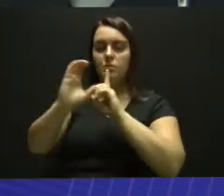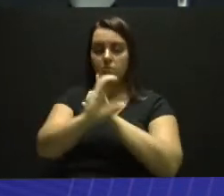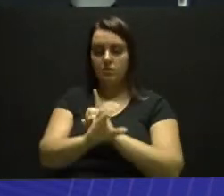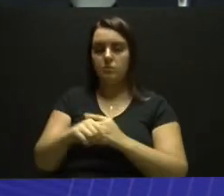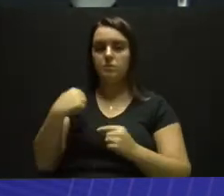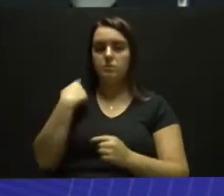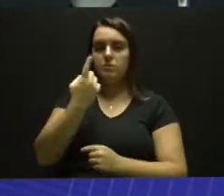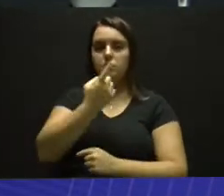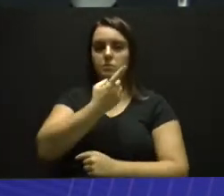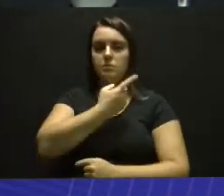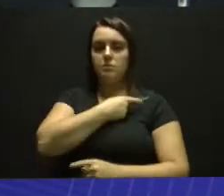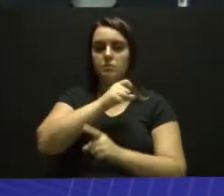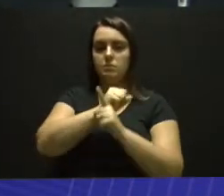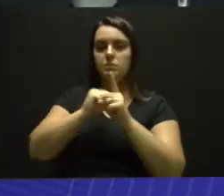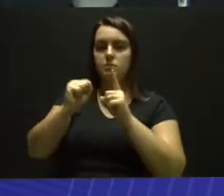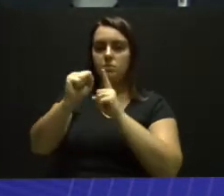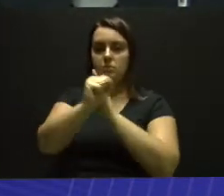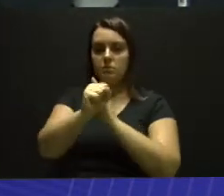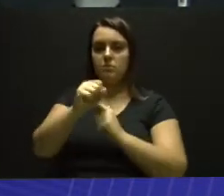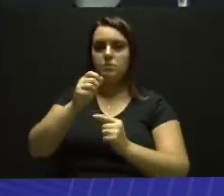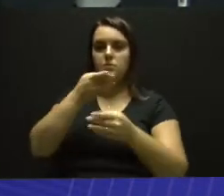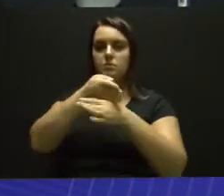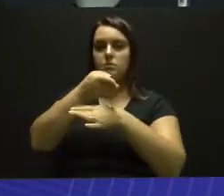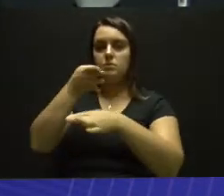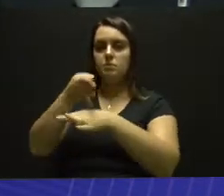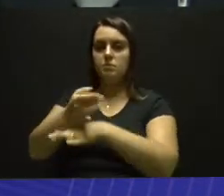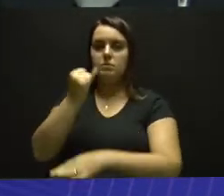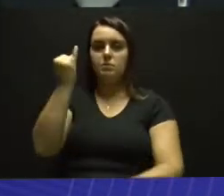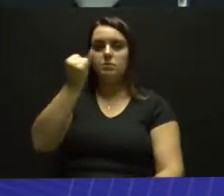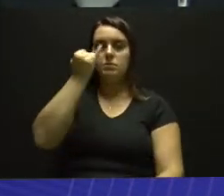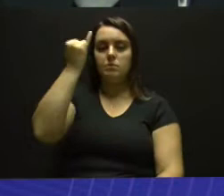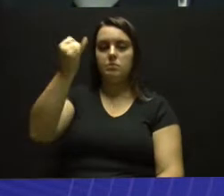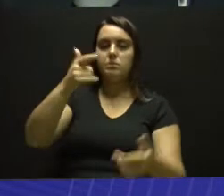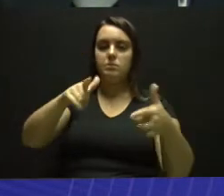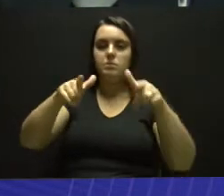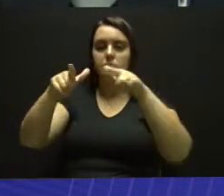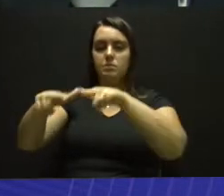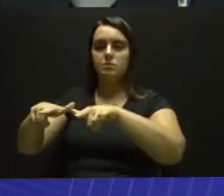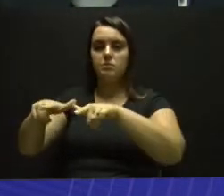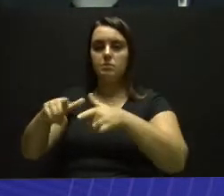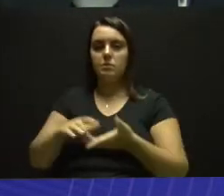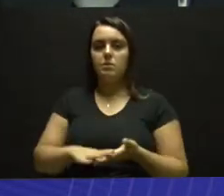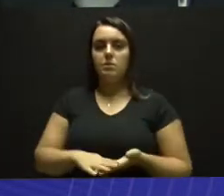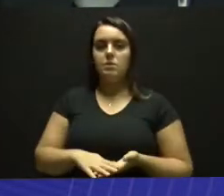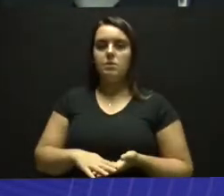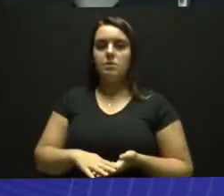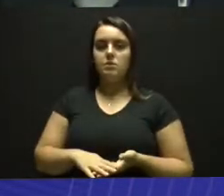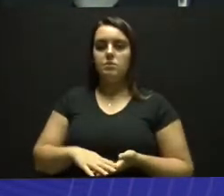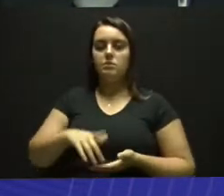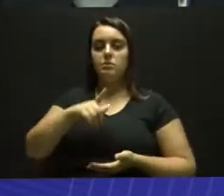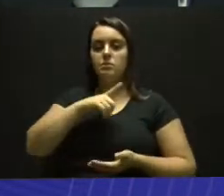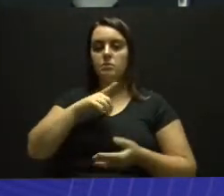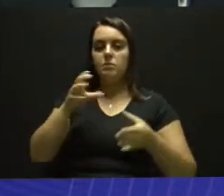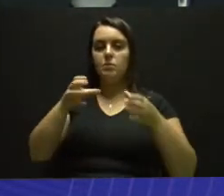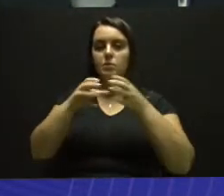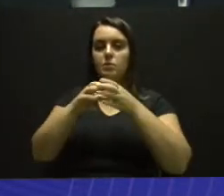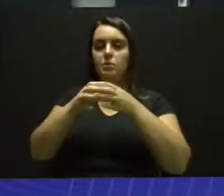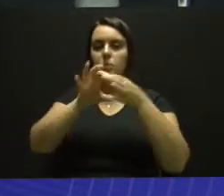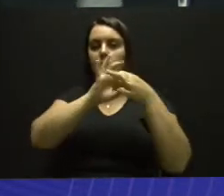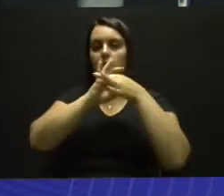sociedade julho participa de importantes movimentos sociais como o movimento negro unificado